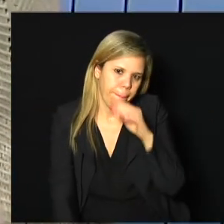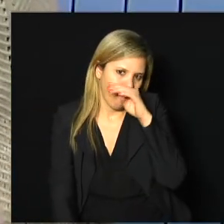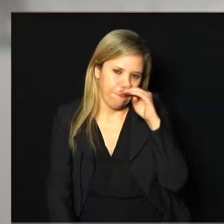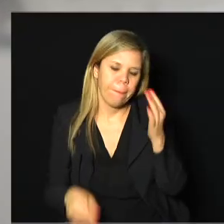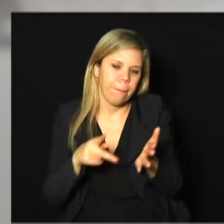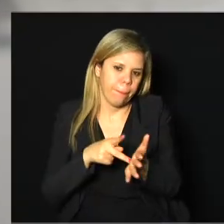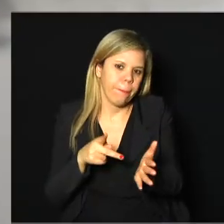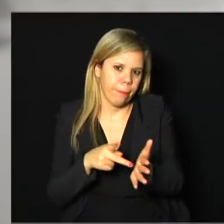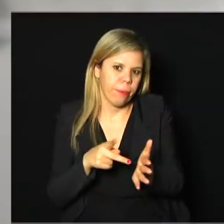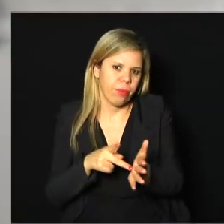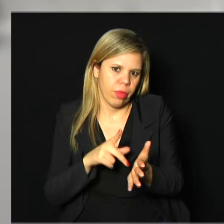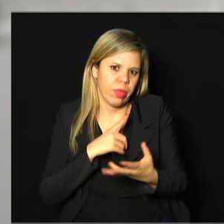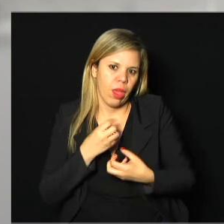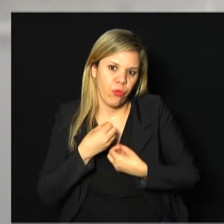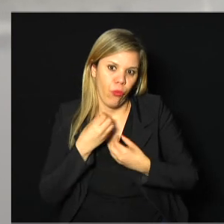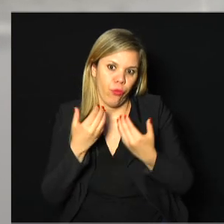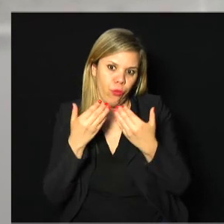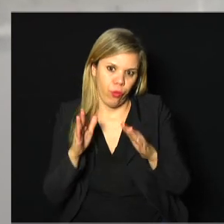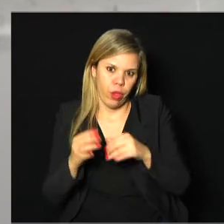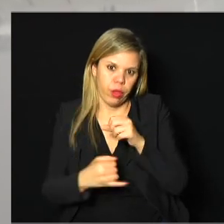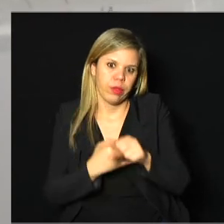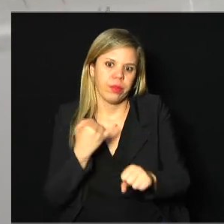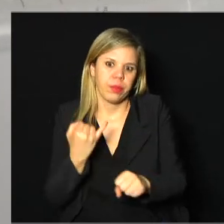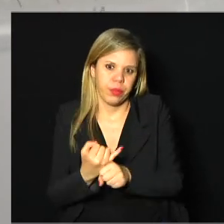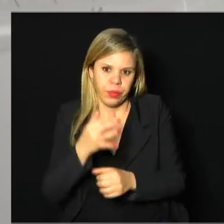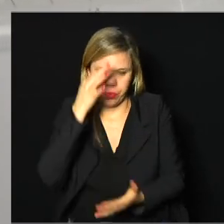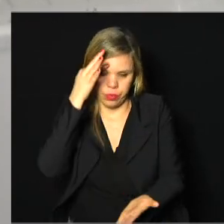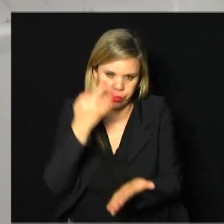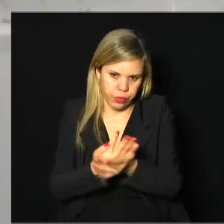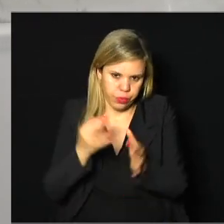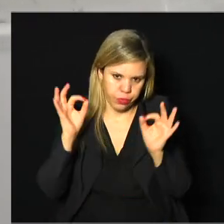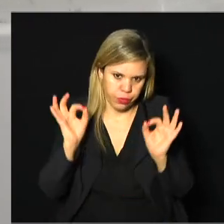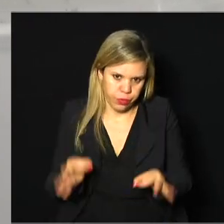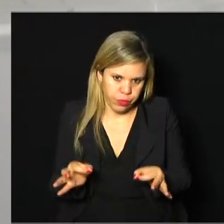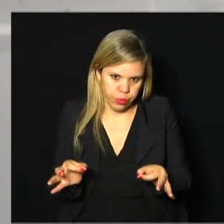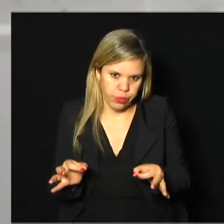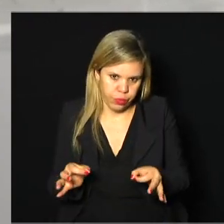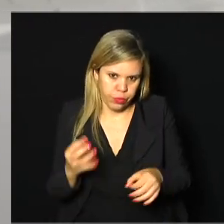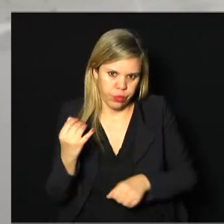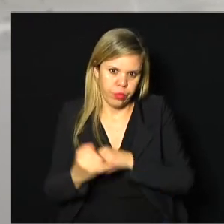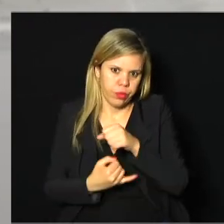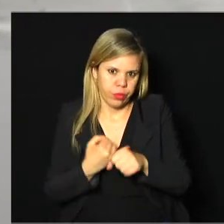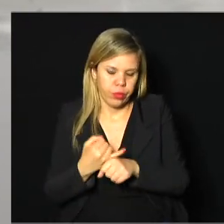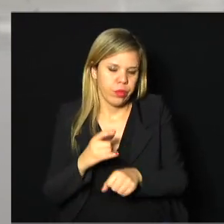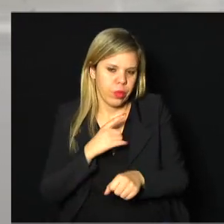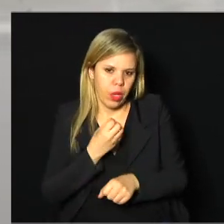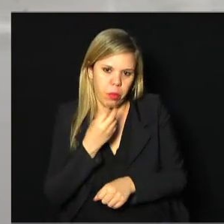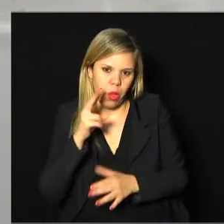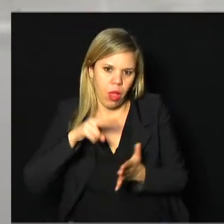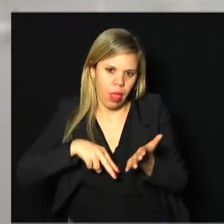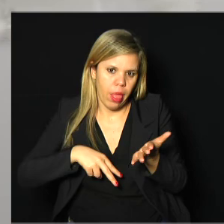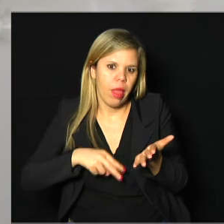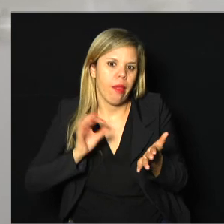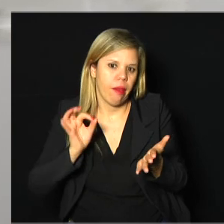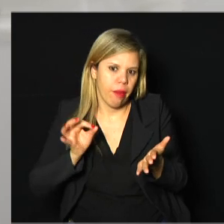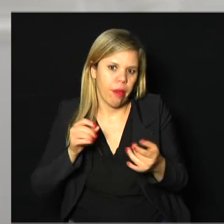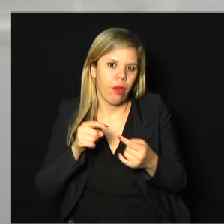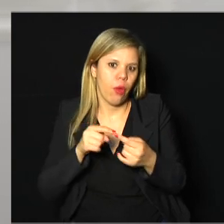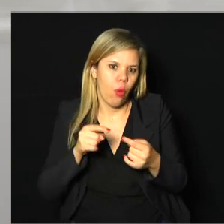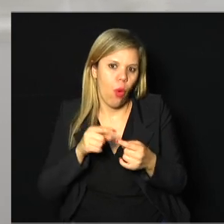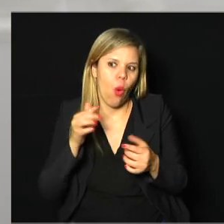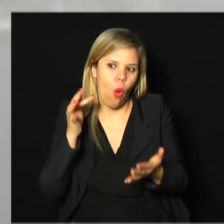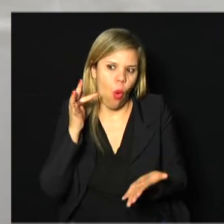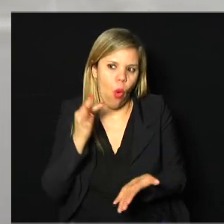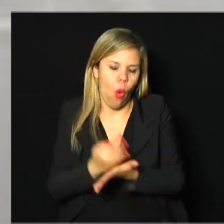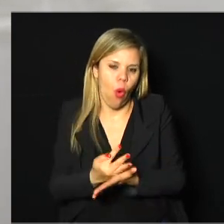Sem dúvida nenhuma, né? Tem informação disponível nos sites confiáveis, né, na internet, então é bom a gente ler onde